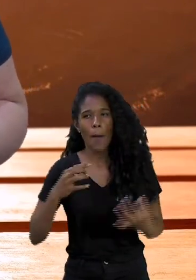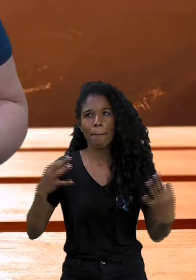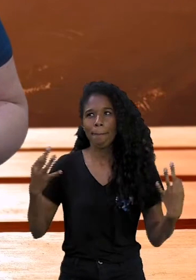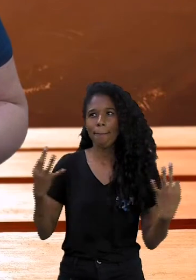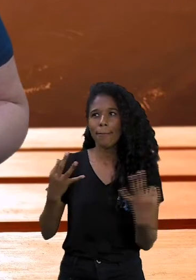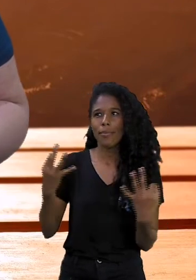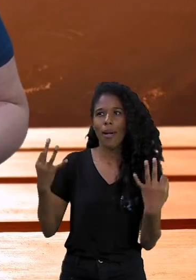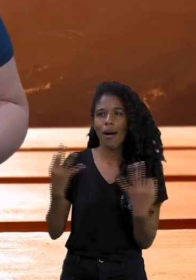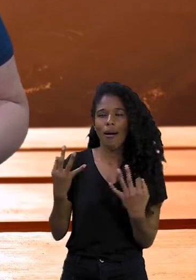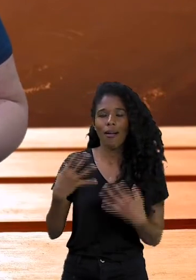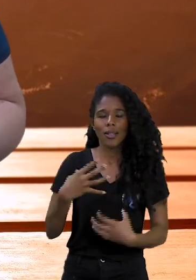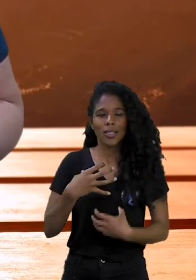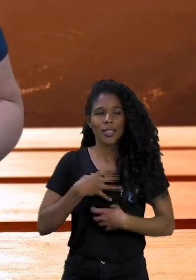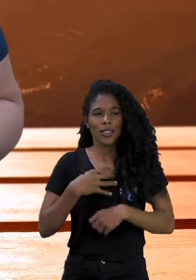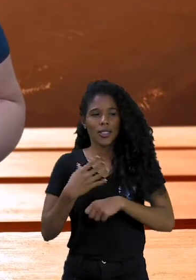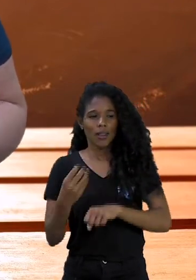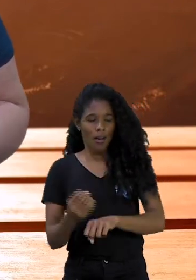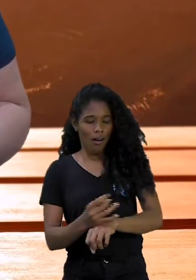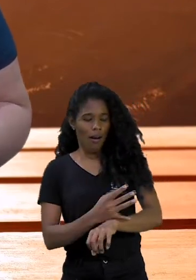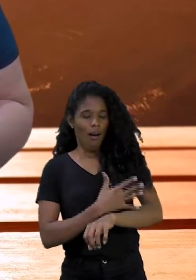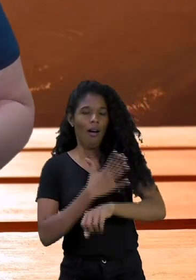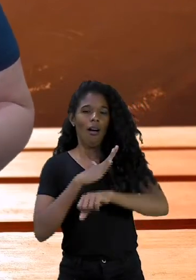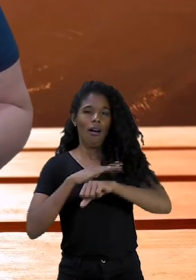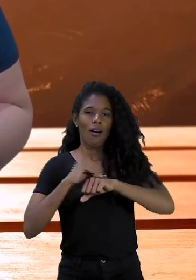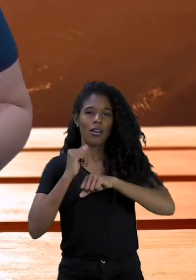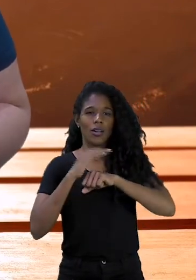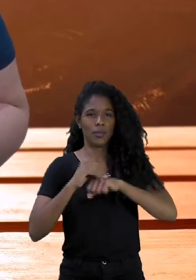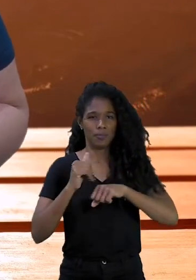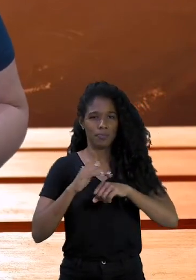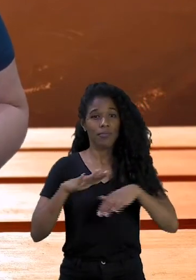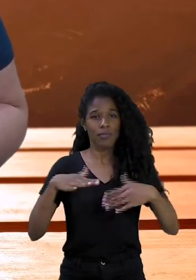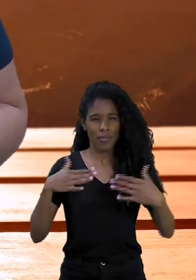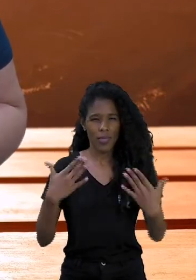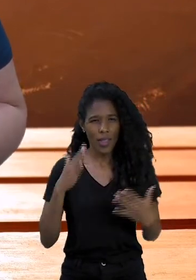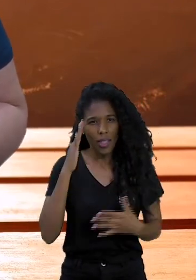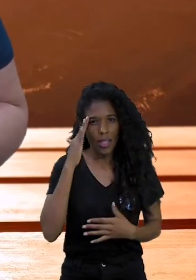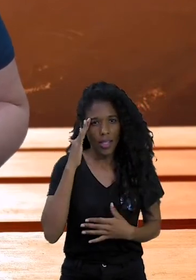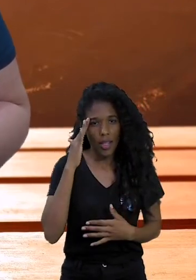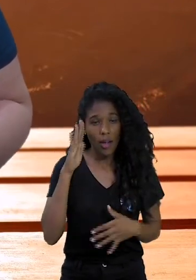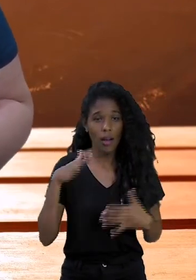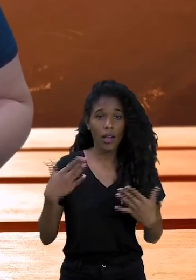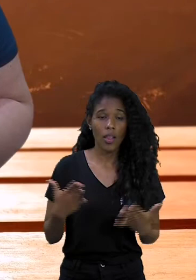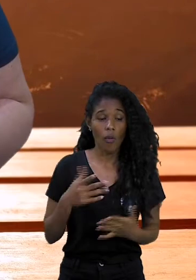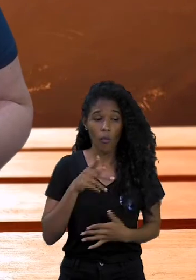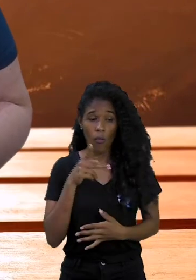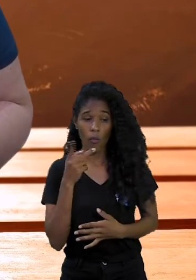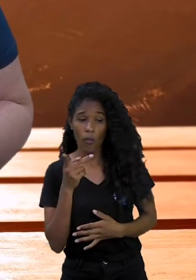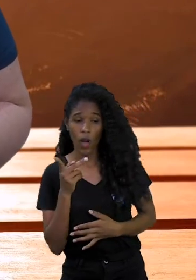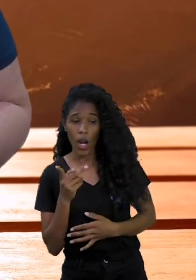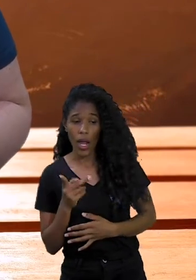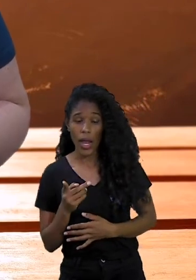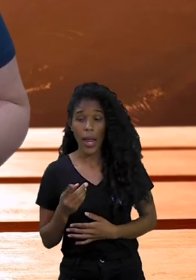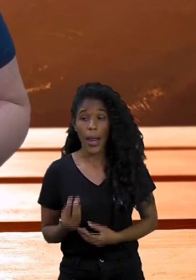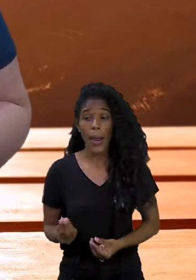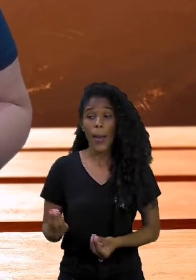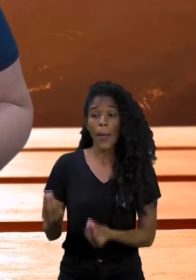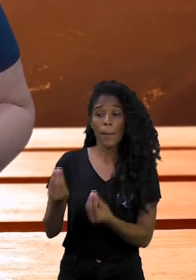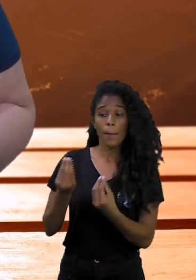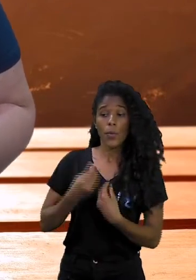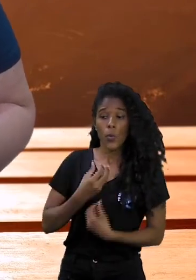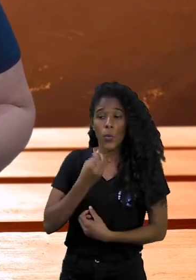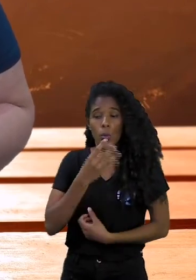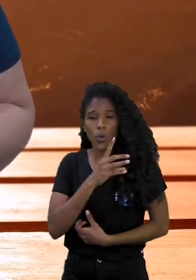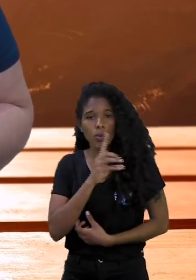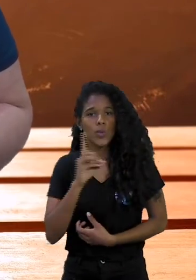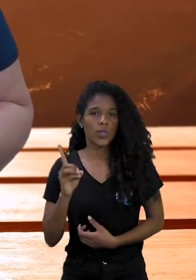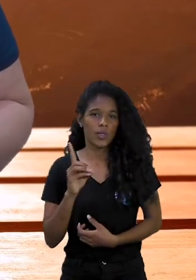dia e não estou falando bom dia, entende? Então, quando eu falar a respeito da saudação, ela vai ter um